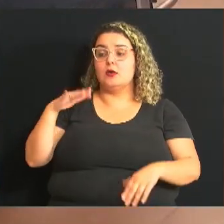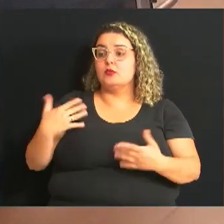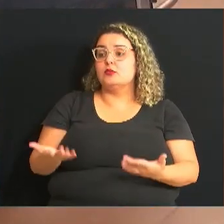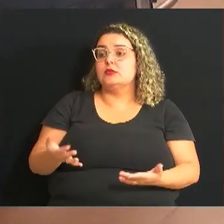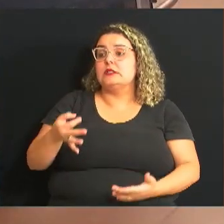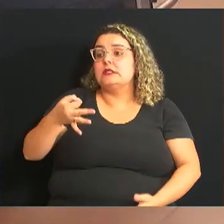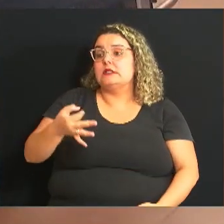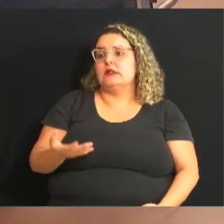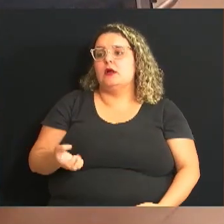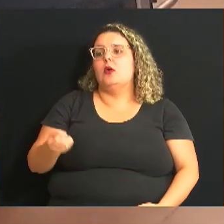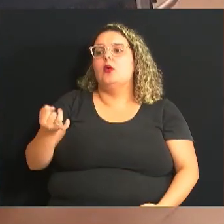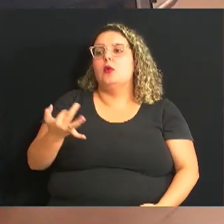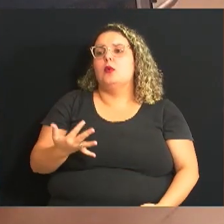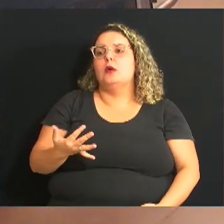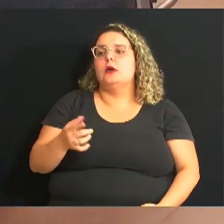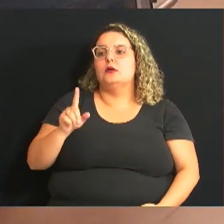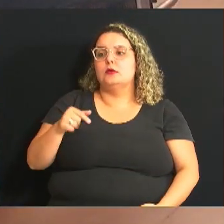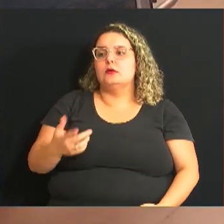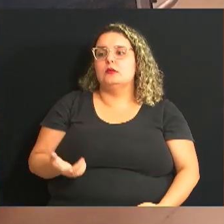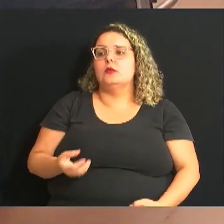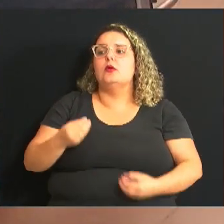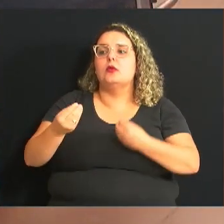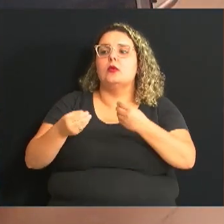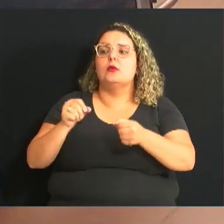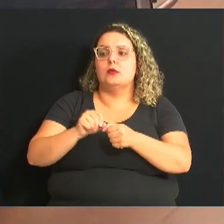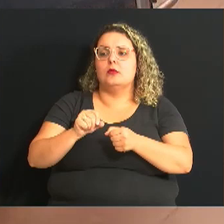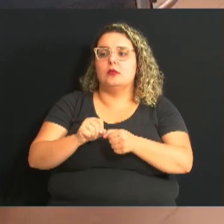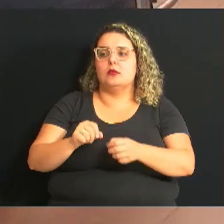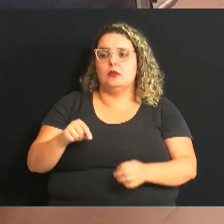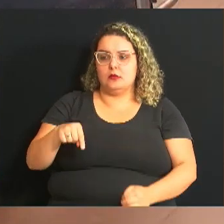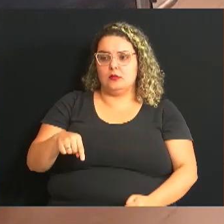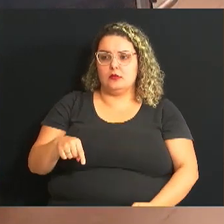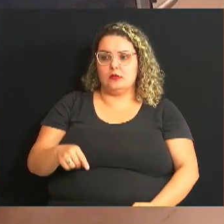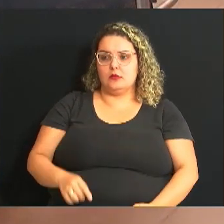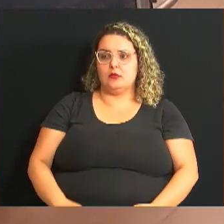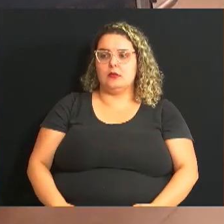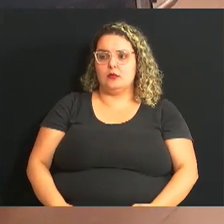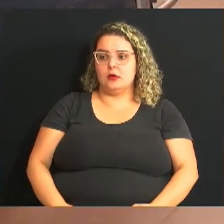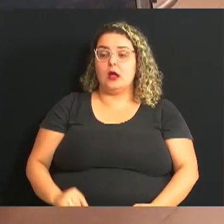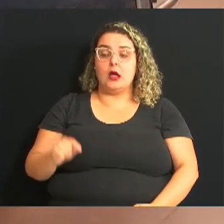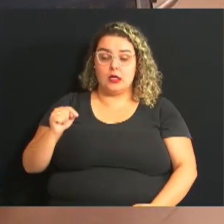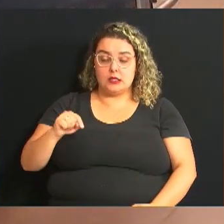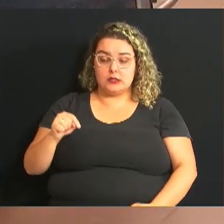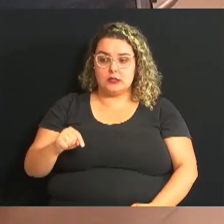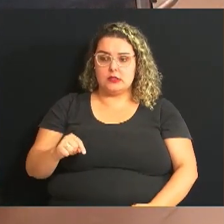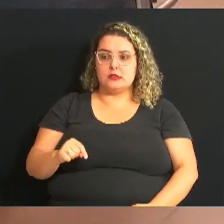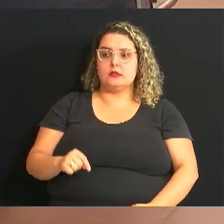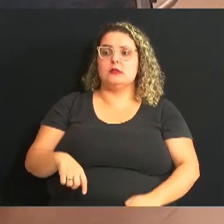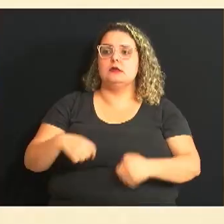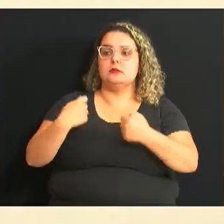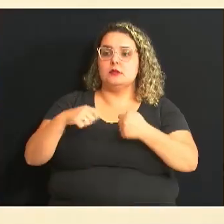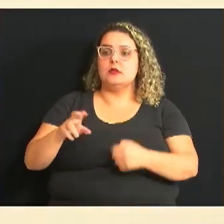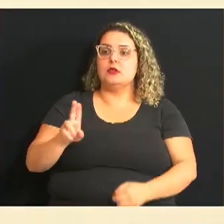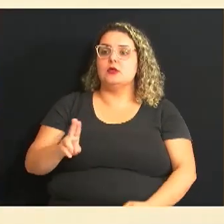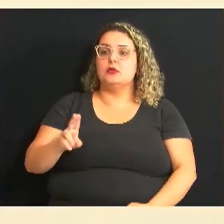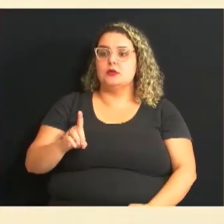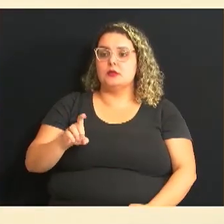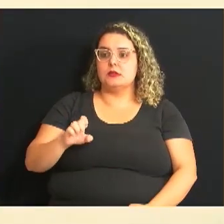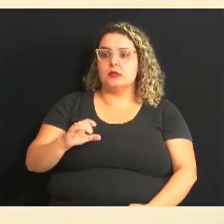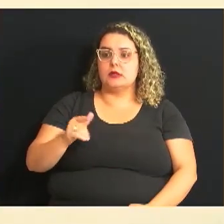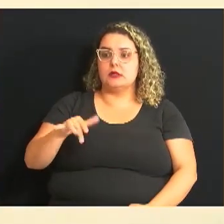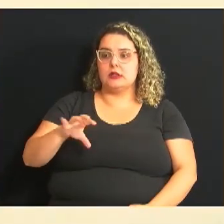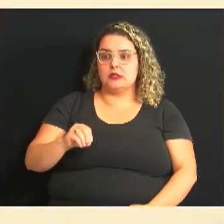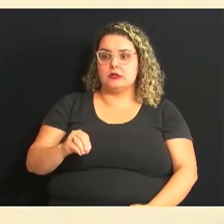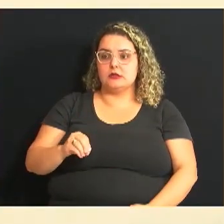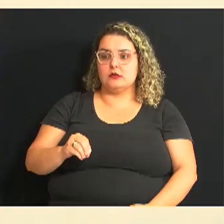quanto vai dar. Okay. Como que eu faço isso? Nesse caso, é necessário utilizar a declaração do exercício